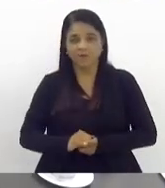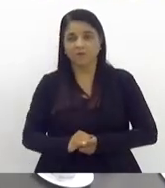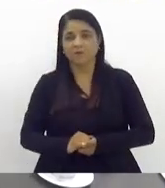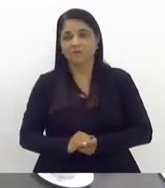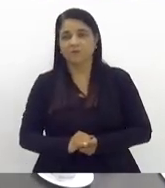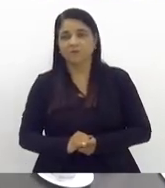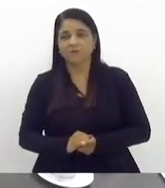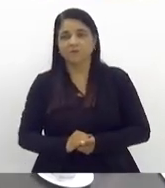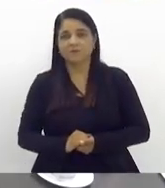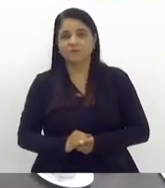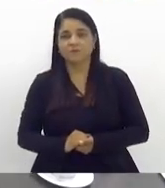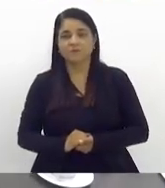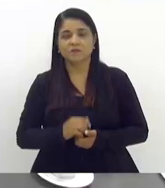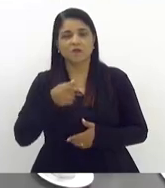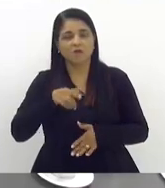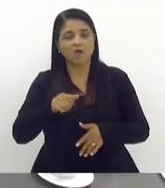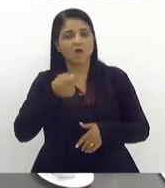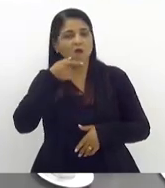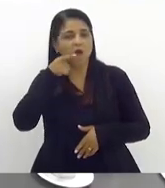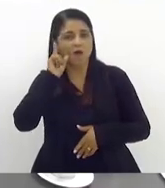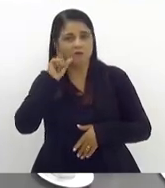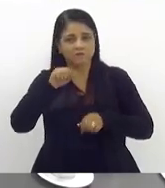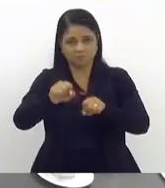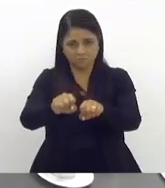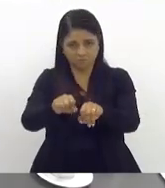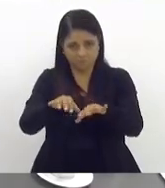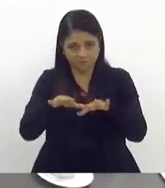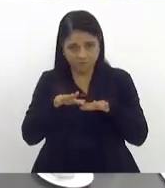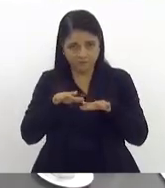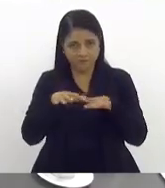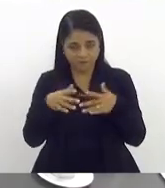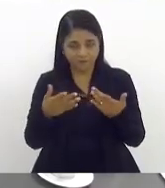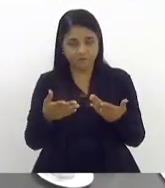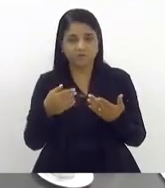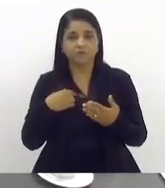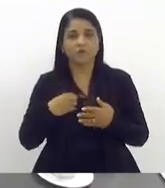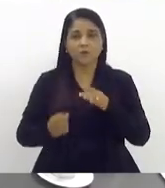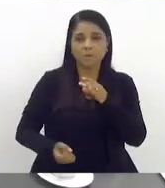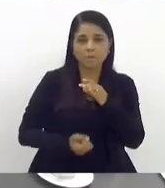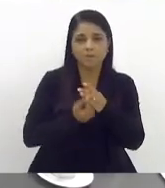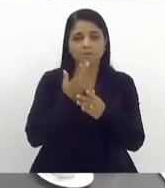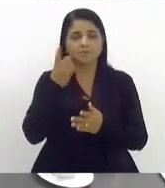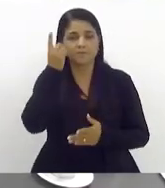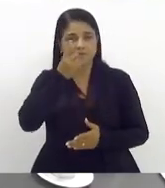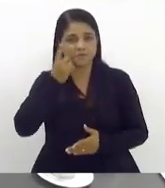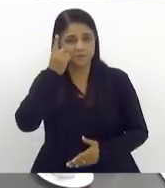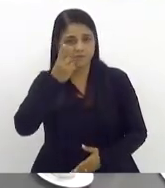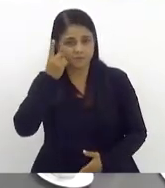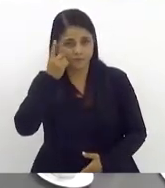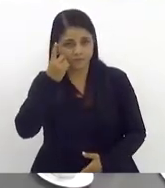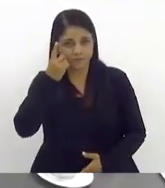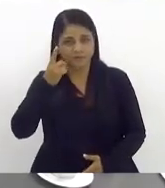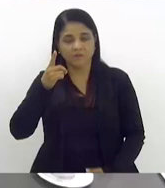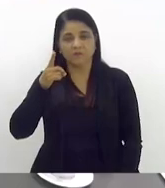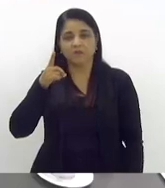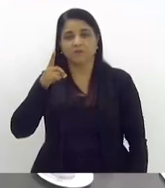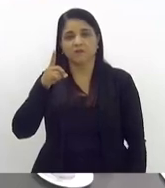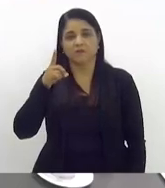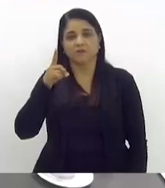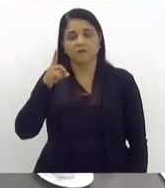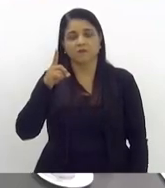em plenário ontem, o autor do projeto, deputado